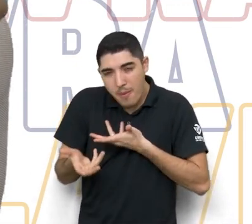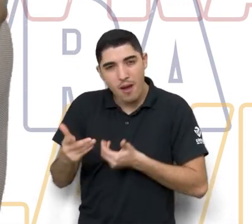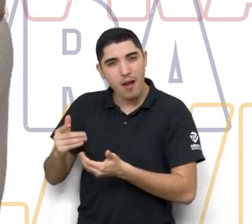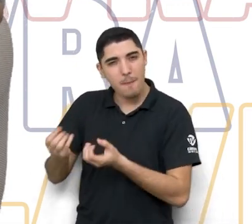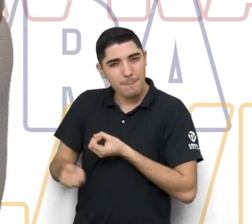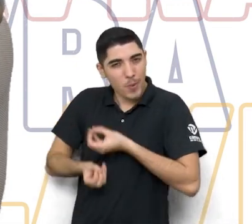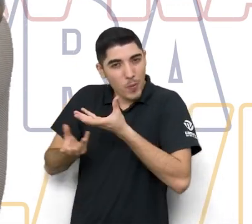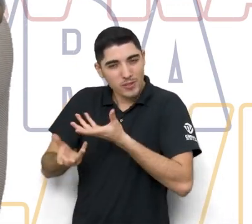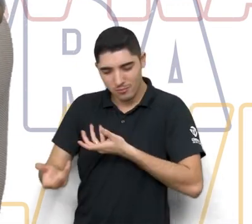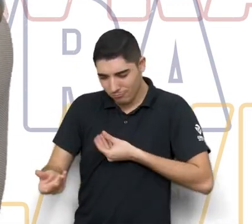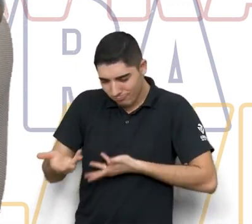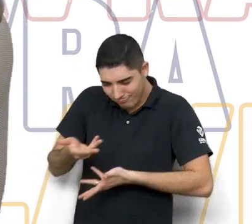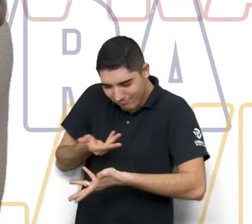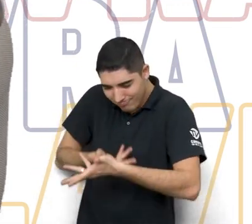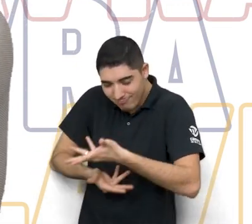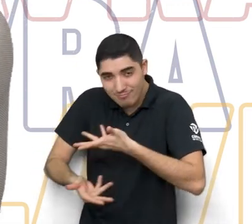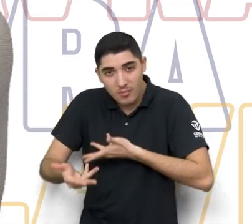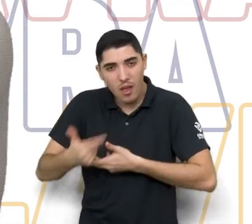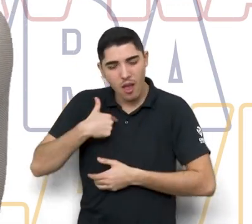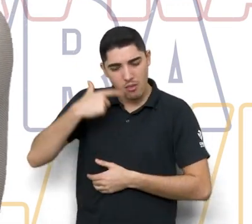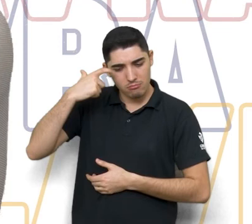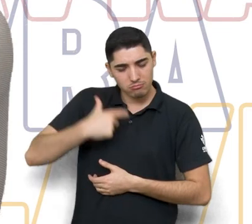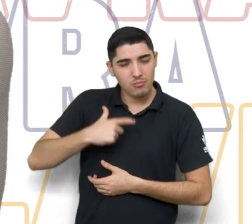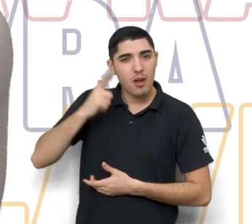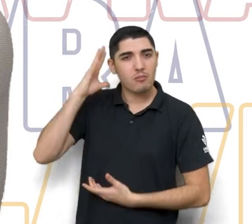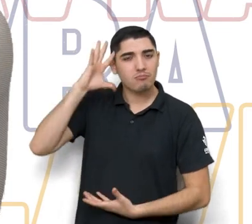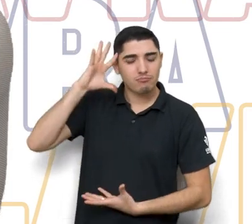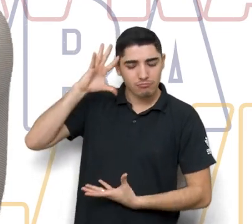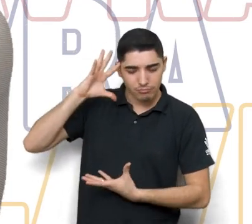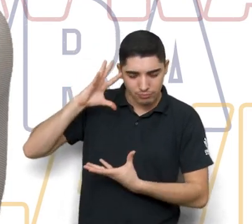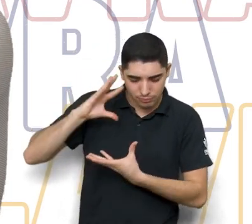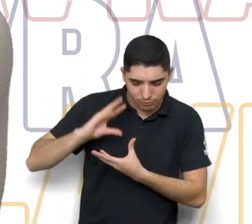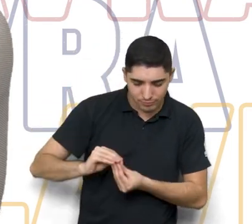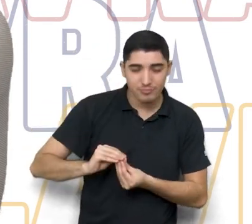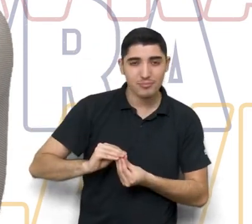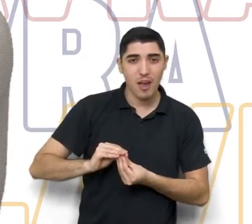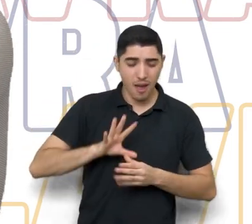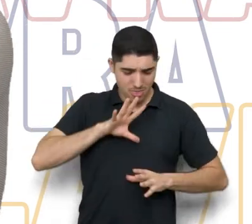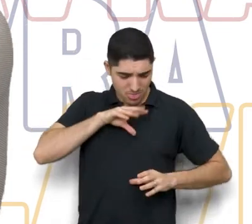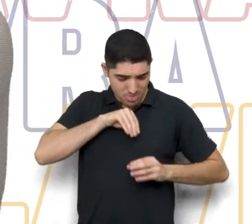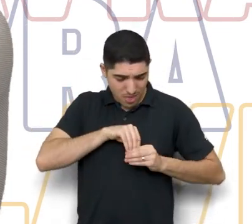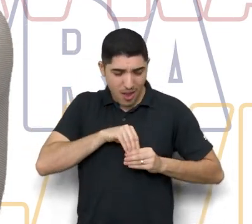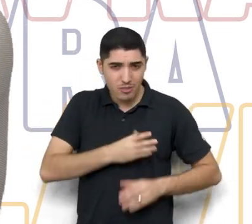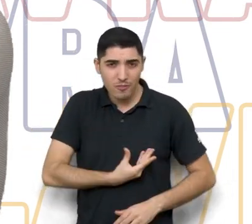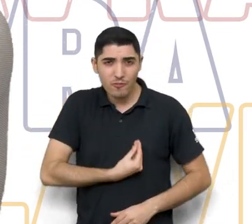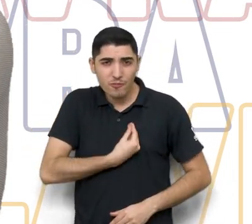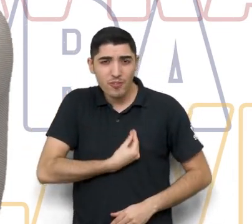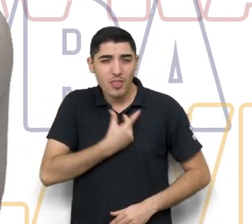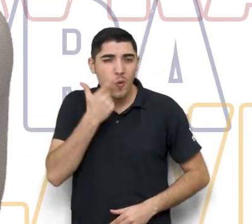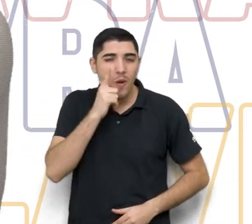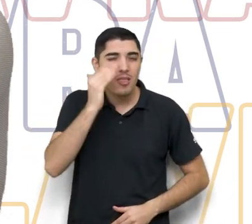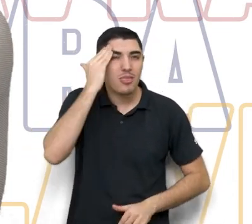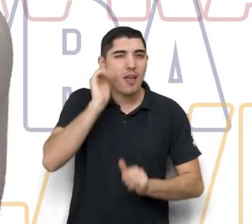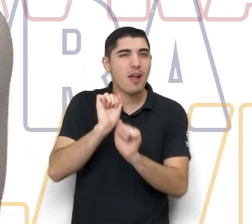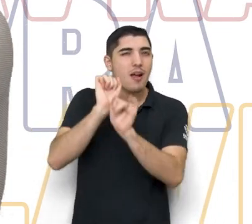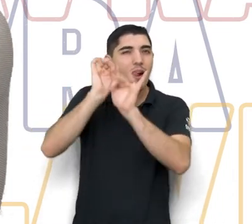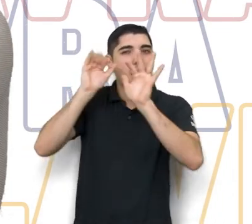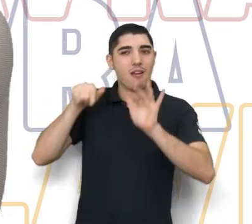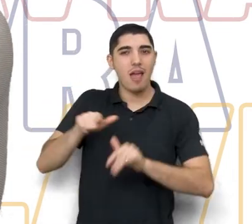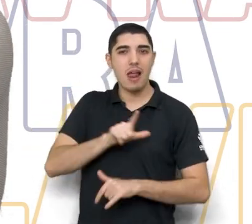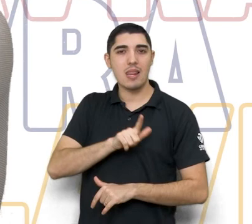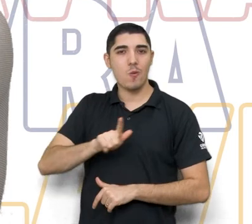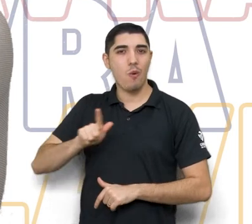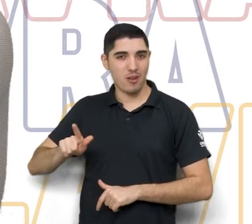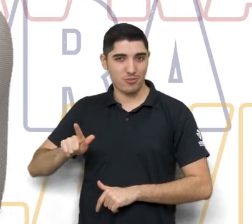mais você vai assimilando, mais você vai internalizando, correto? Essa linguagem